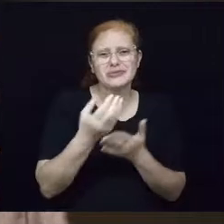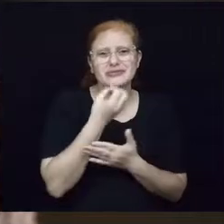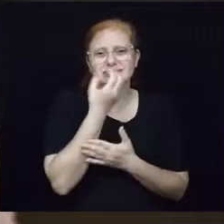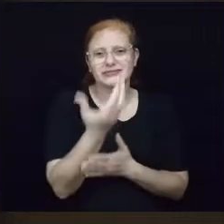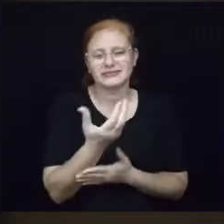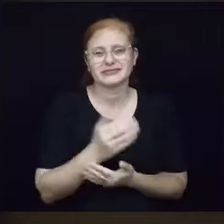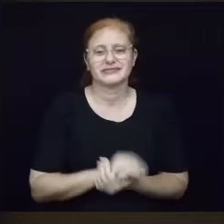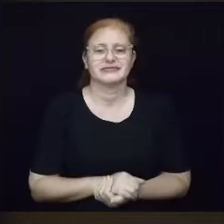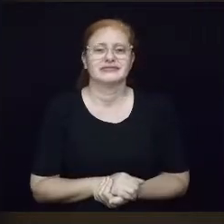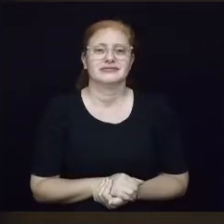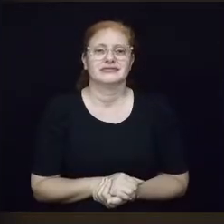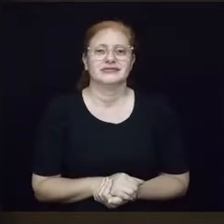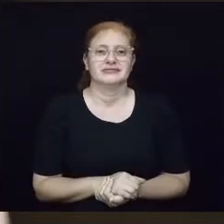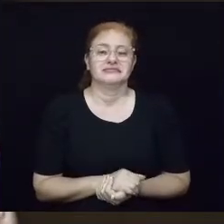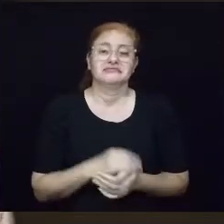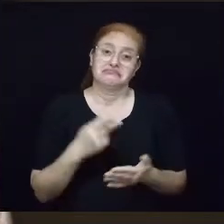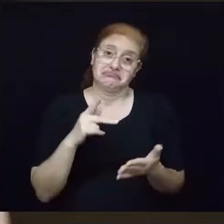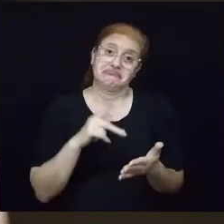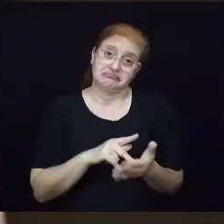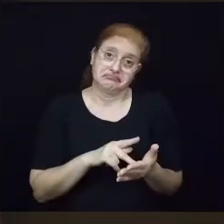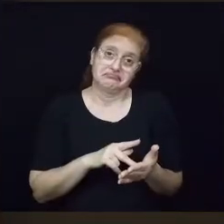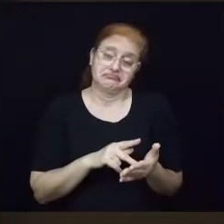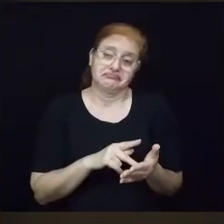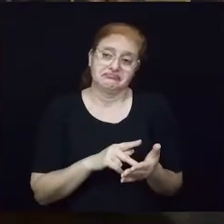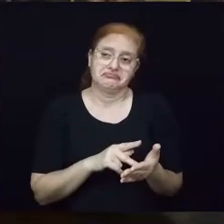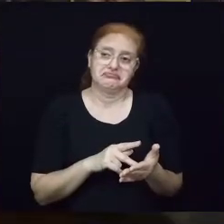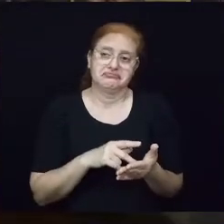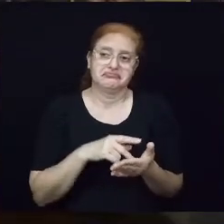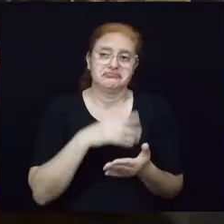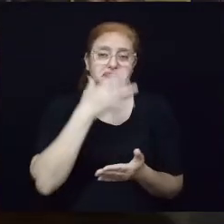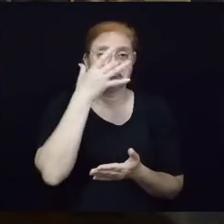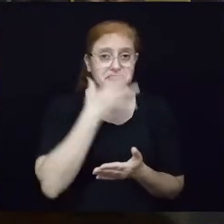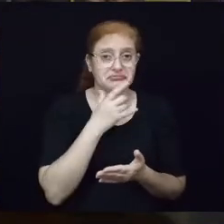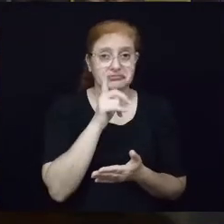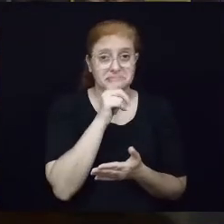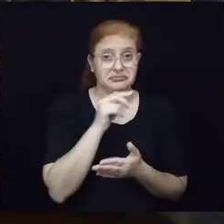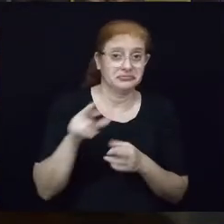Séries. Na verdade, eu achava